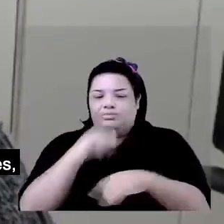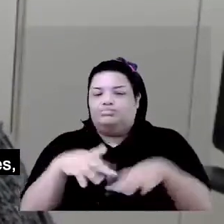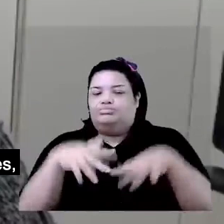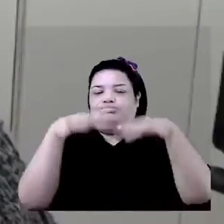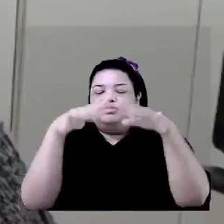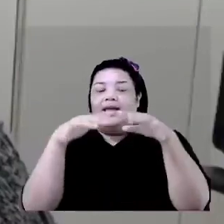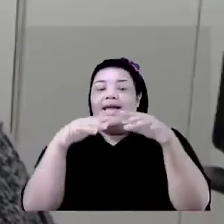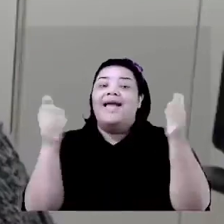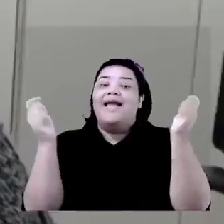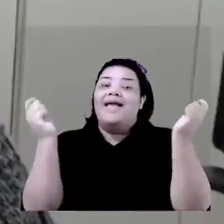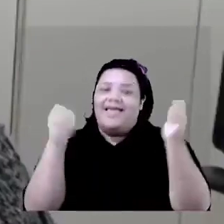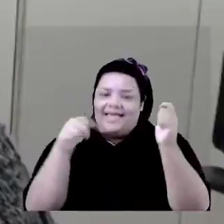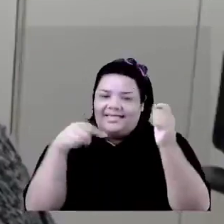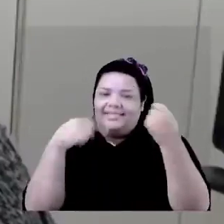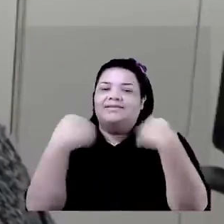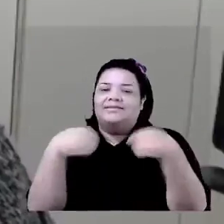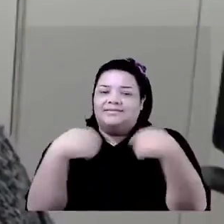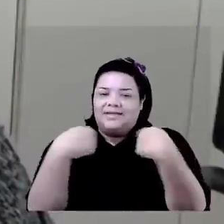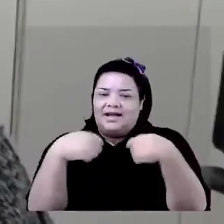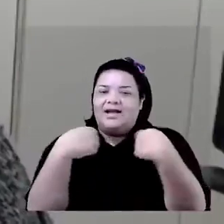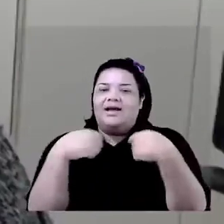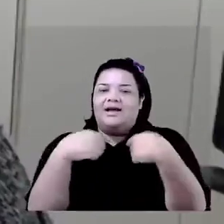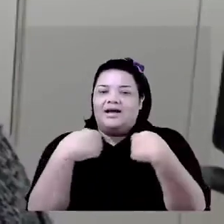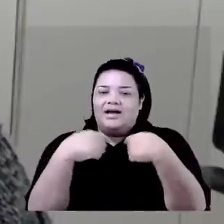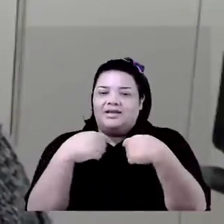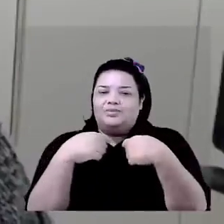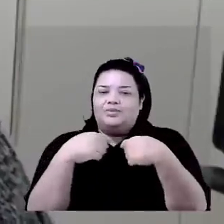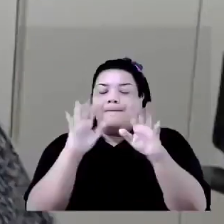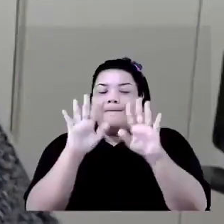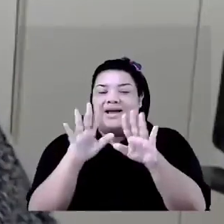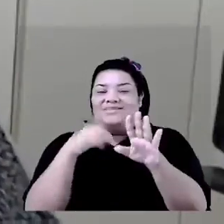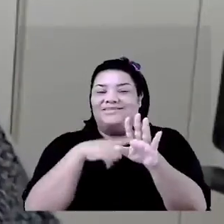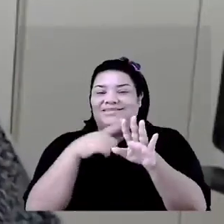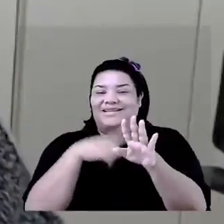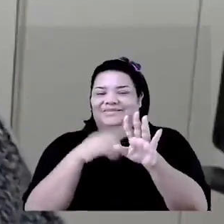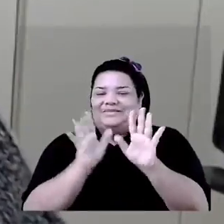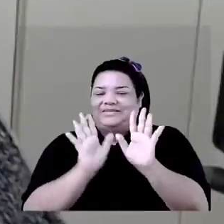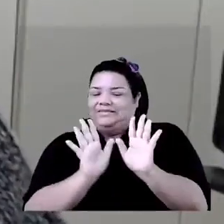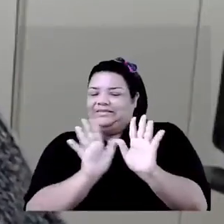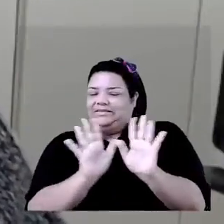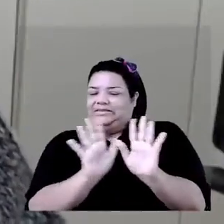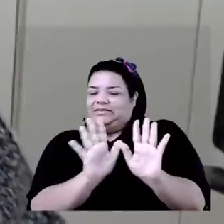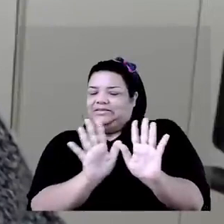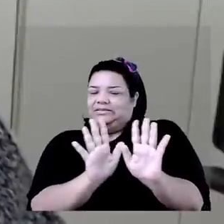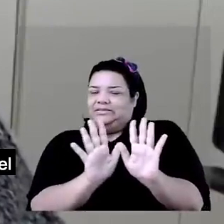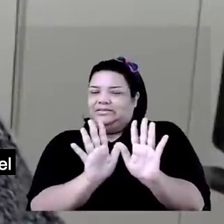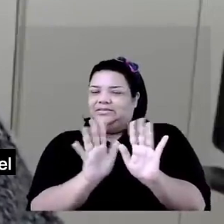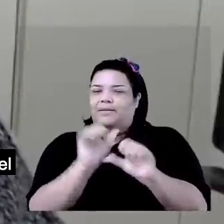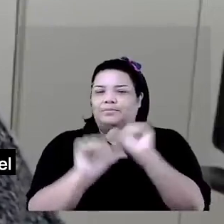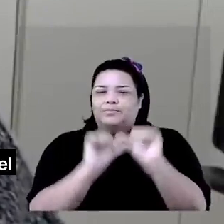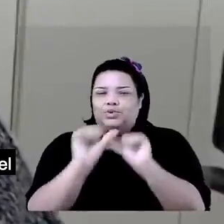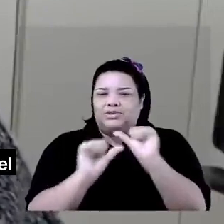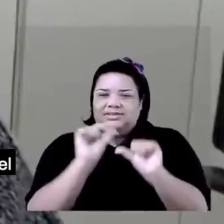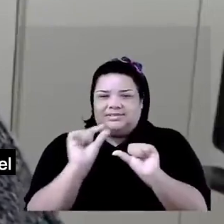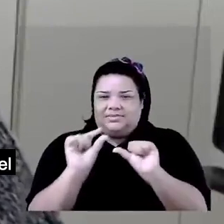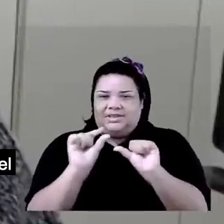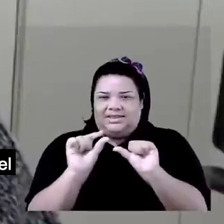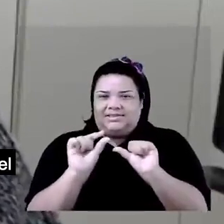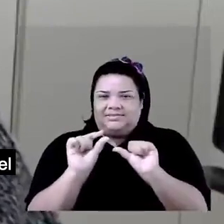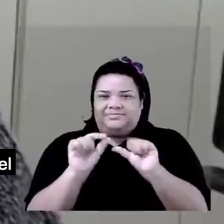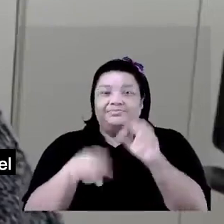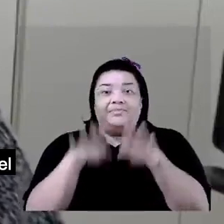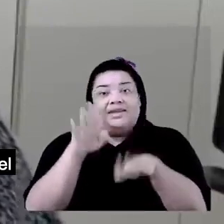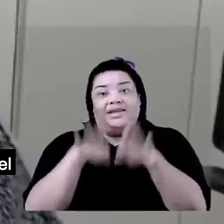muitas vezes há uma resistência para a realização de pequenas mudanças, né? Então, às vezes eu falo, olha, se